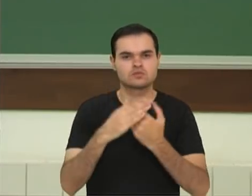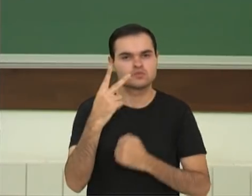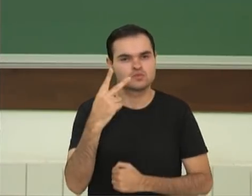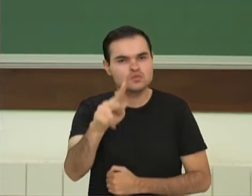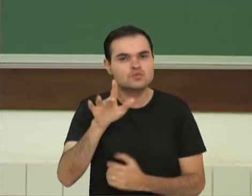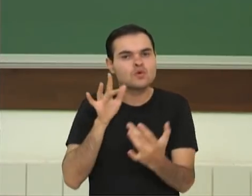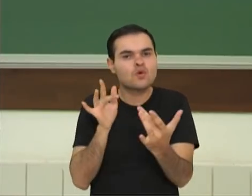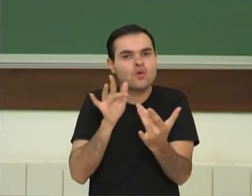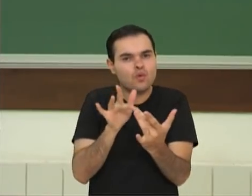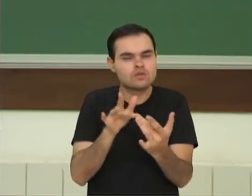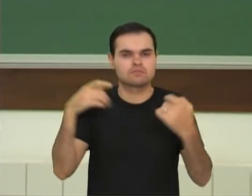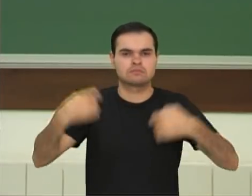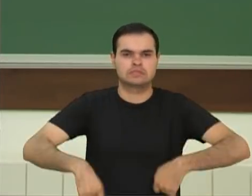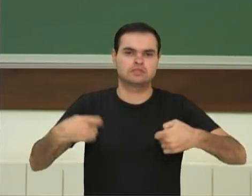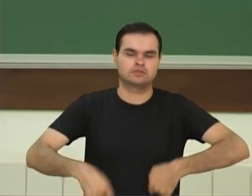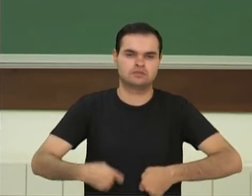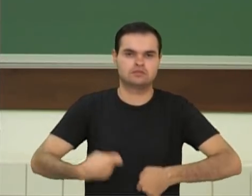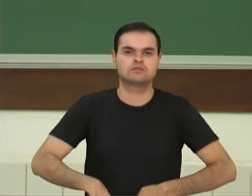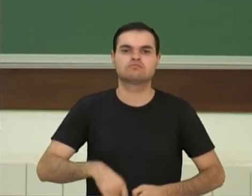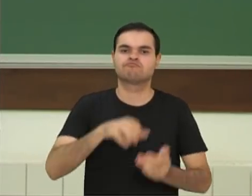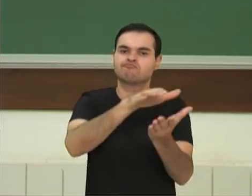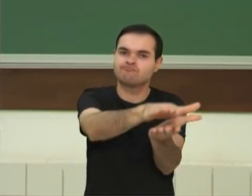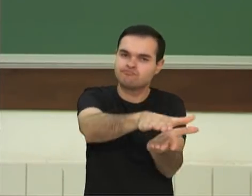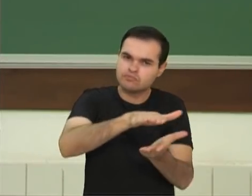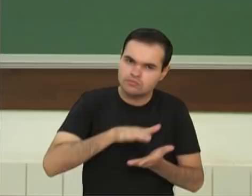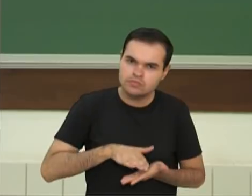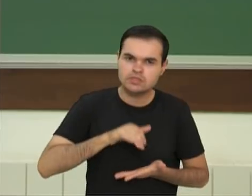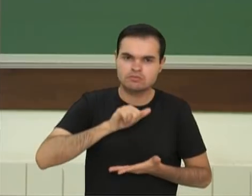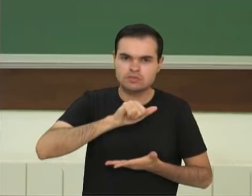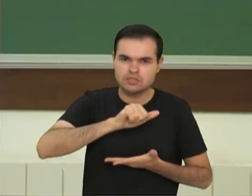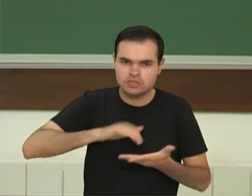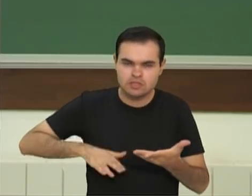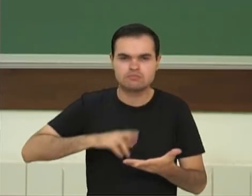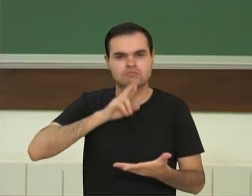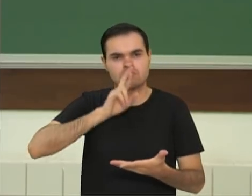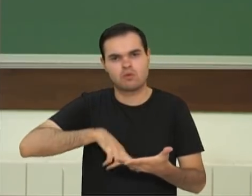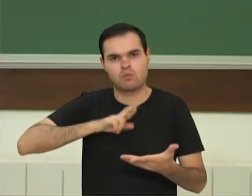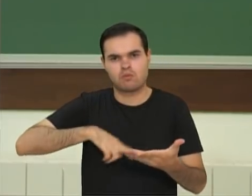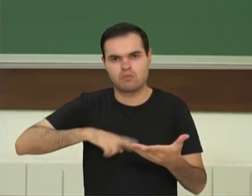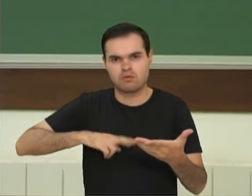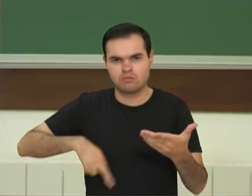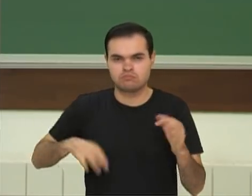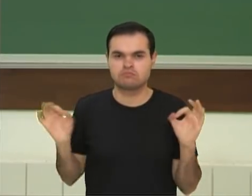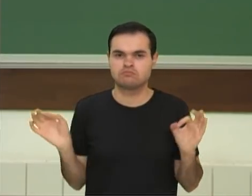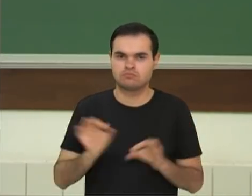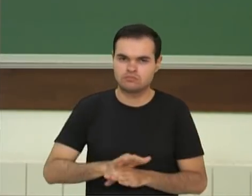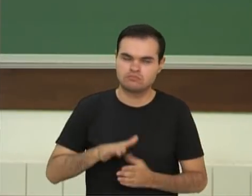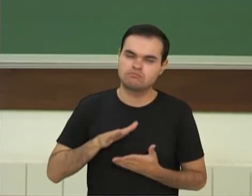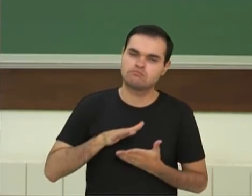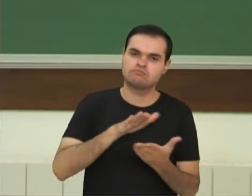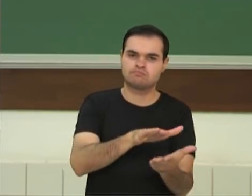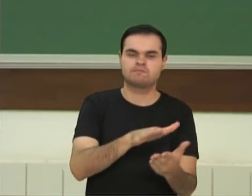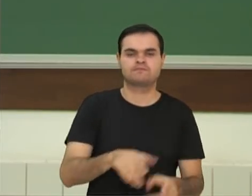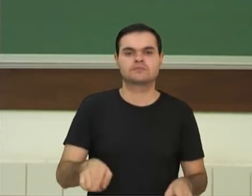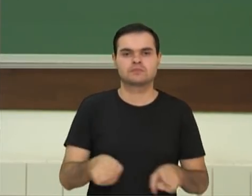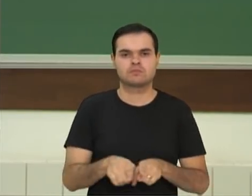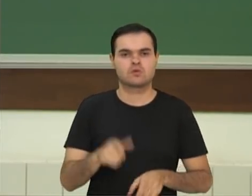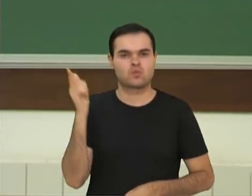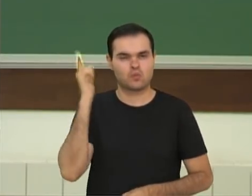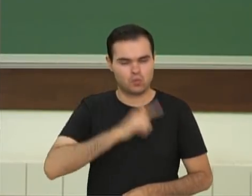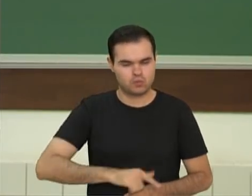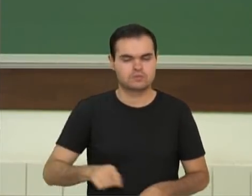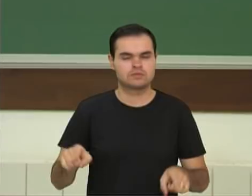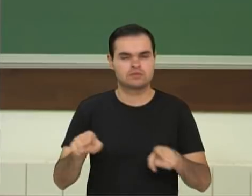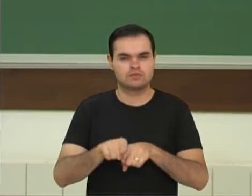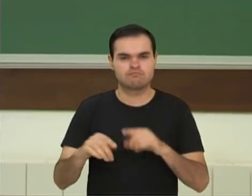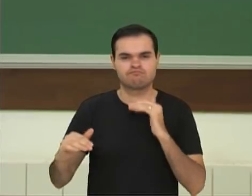seu colégio, com a sua escola, para retirar as listas de exercícios e também devolvê-las. Assim você também